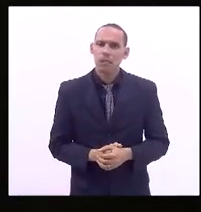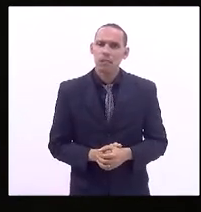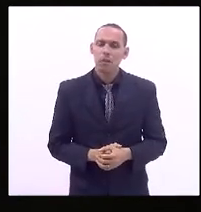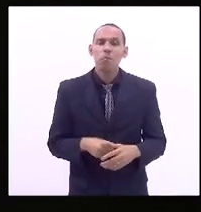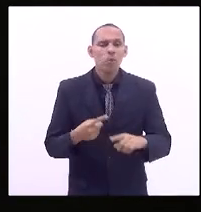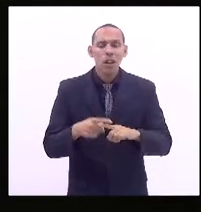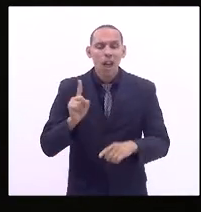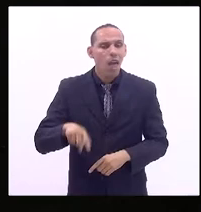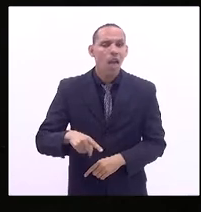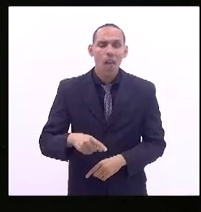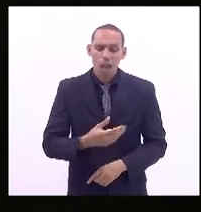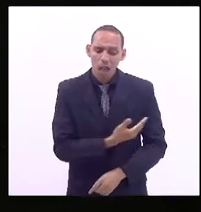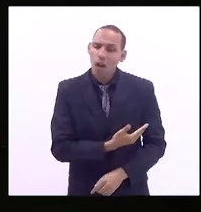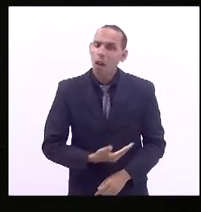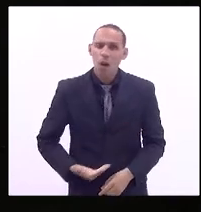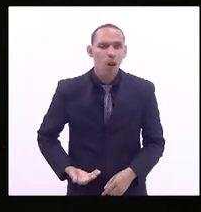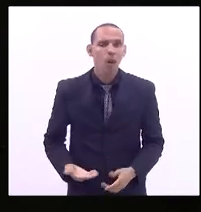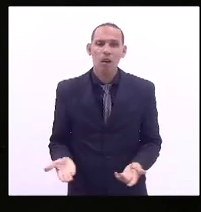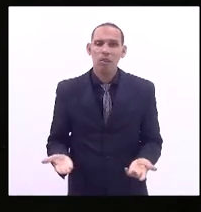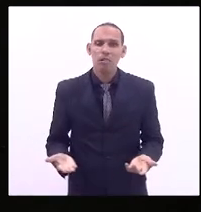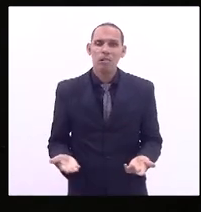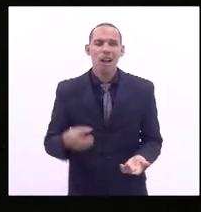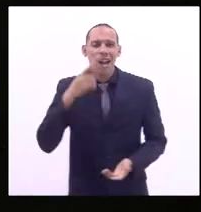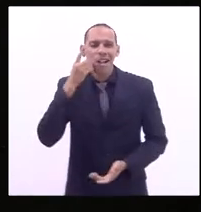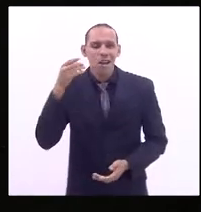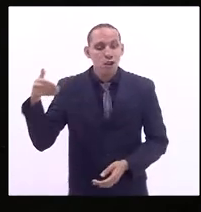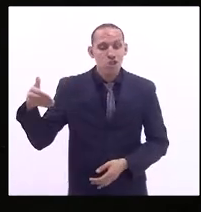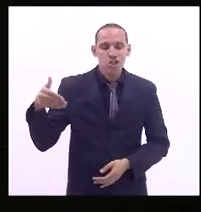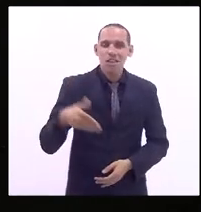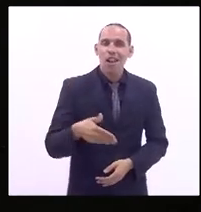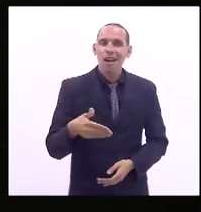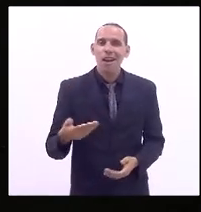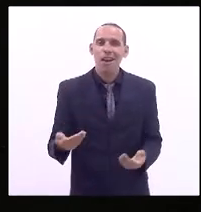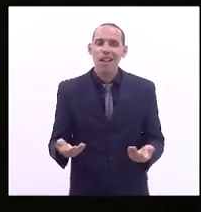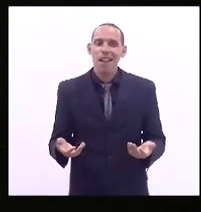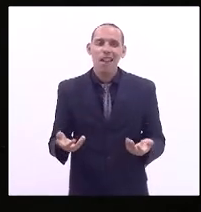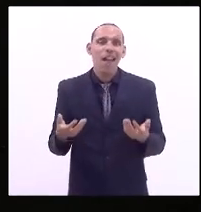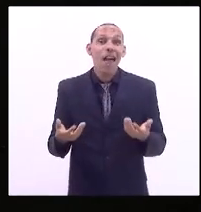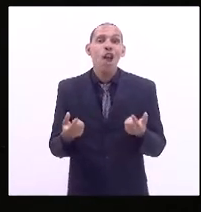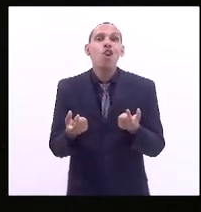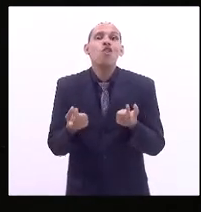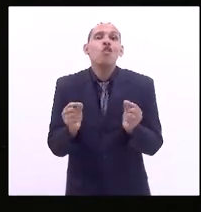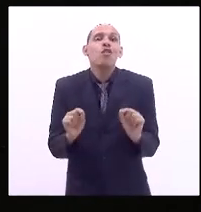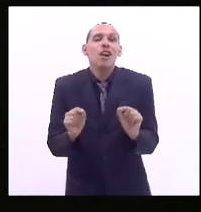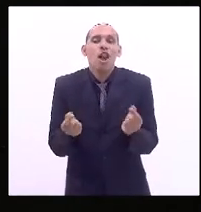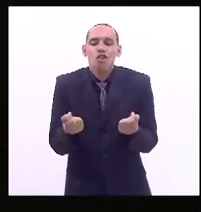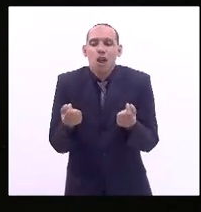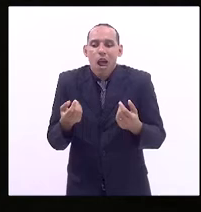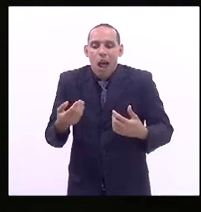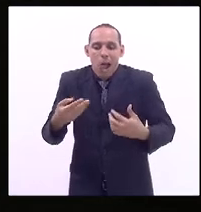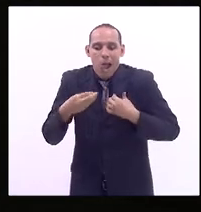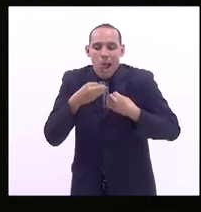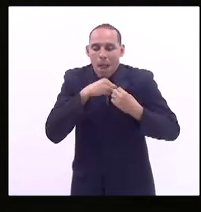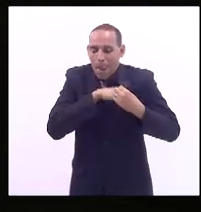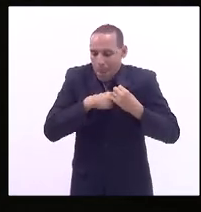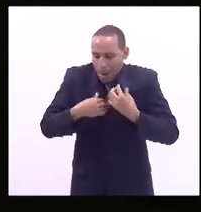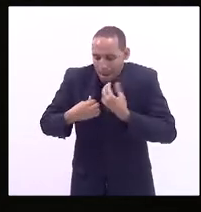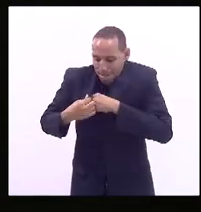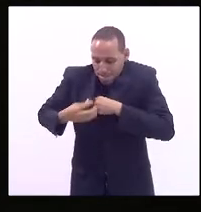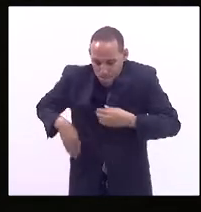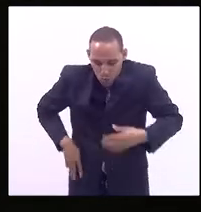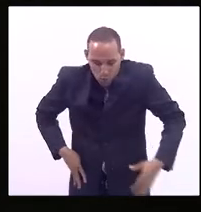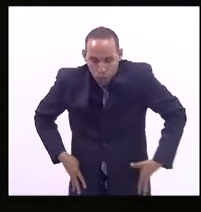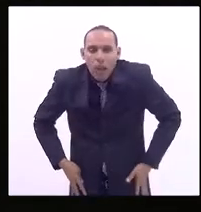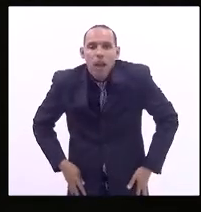coisa pública tem Deputado que chega aqui e quer botar o dinheiro no bolso só se for que